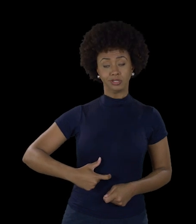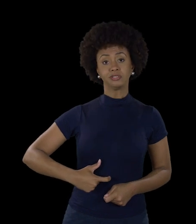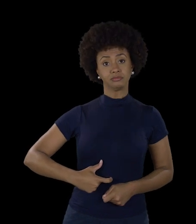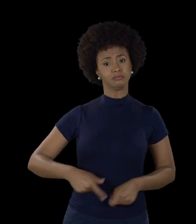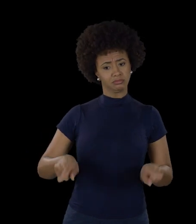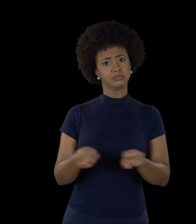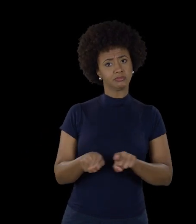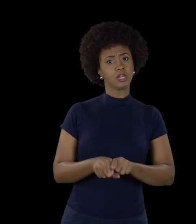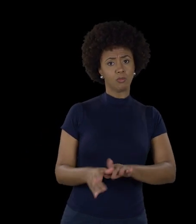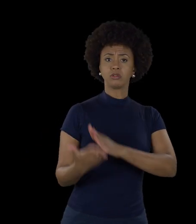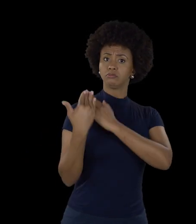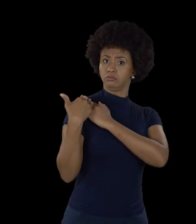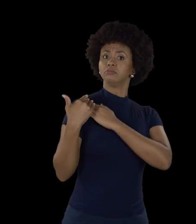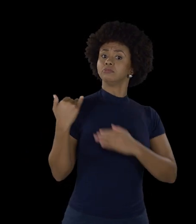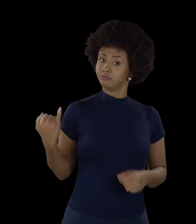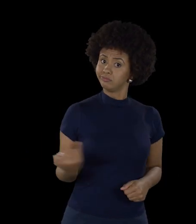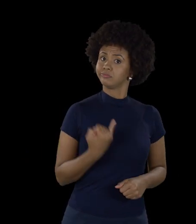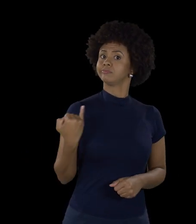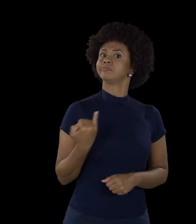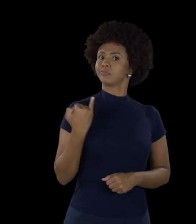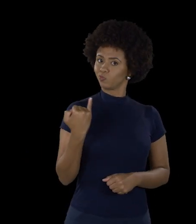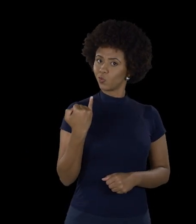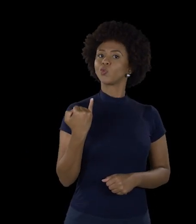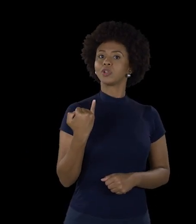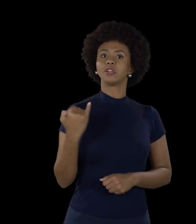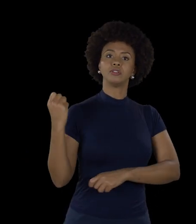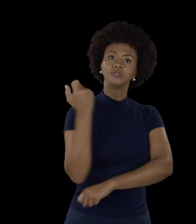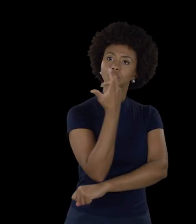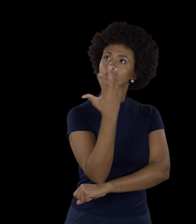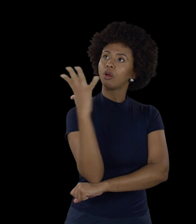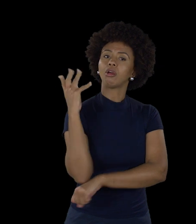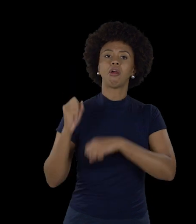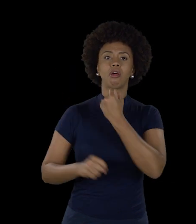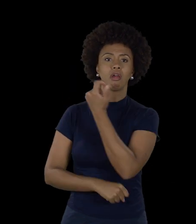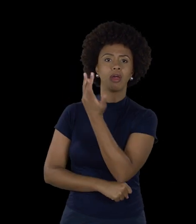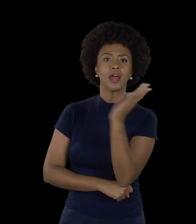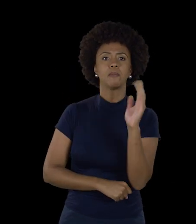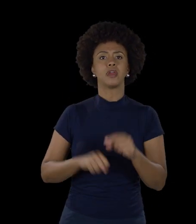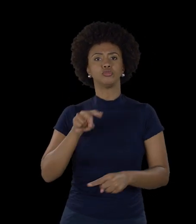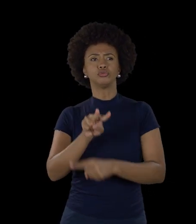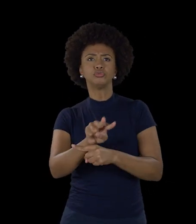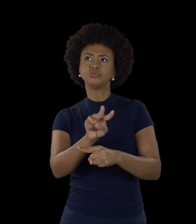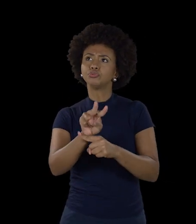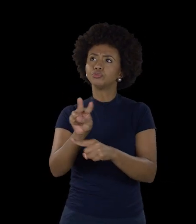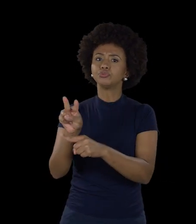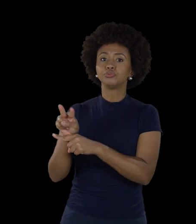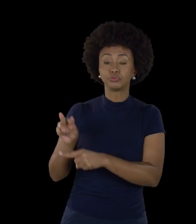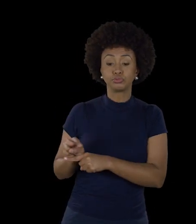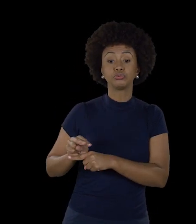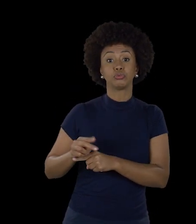importância muito grande para que o nosso meio ambiente seja conservado e passado adiante às futuras